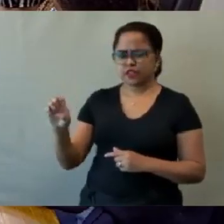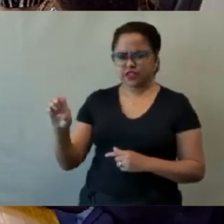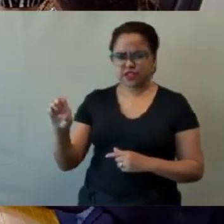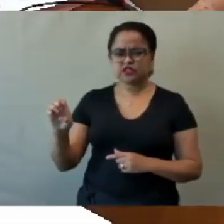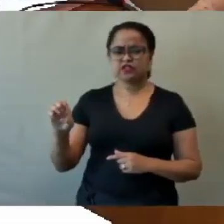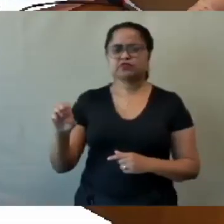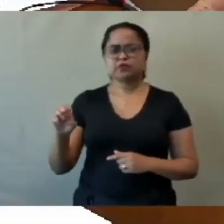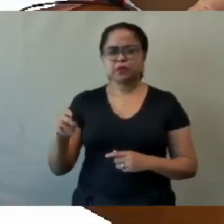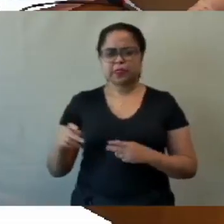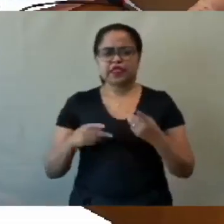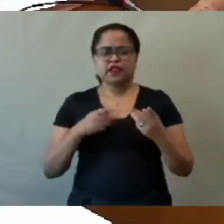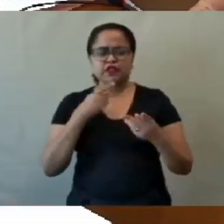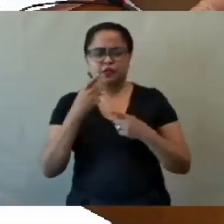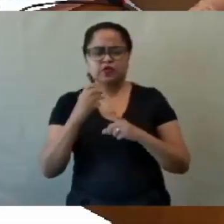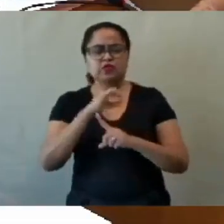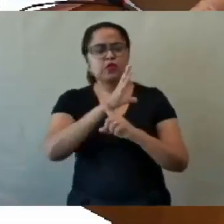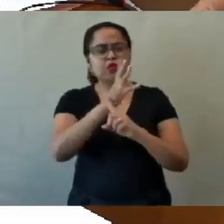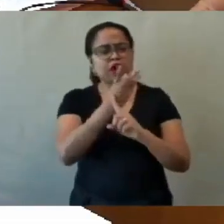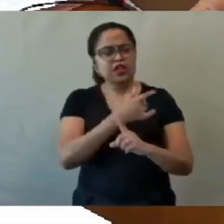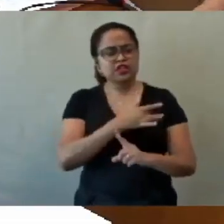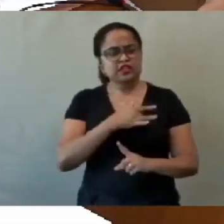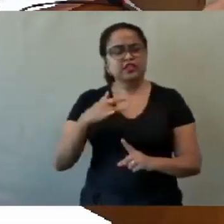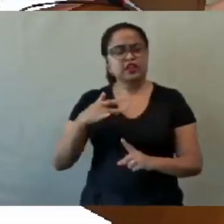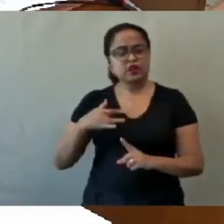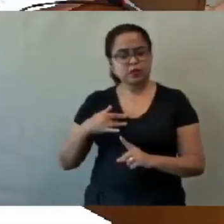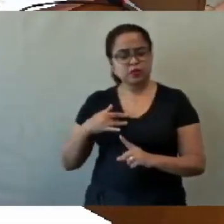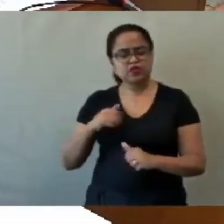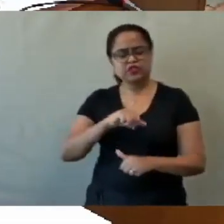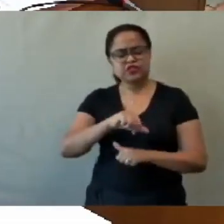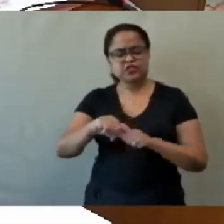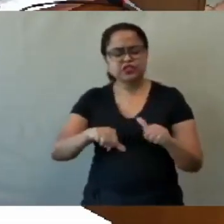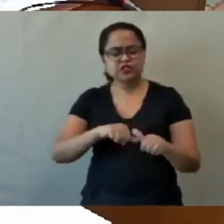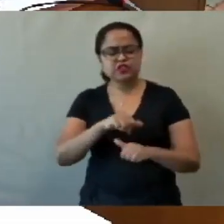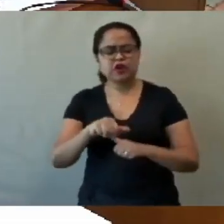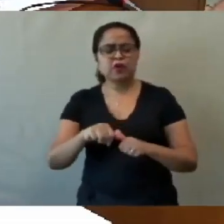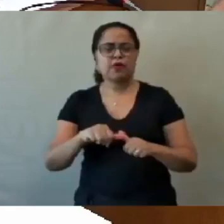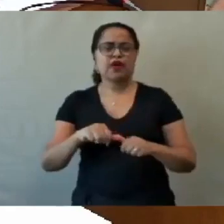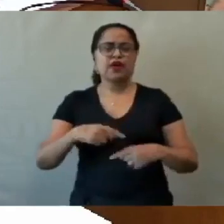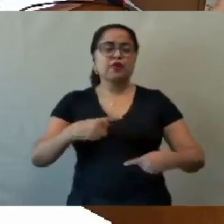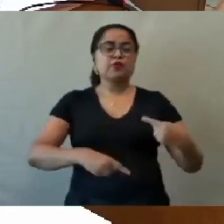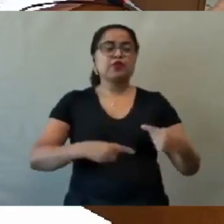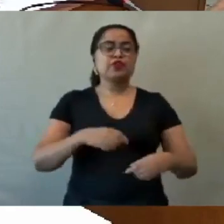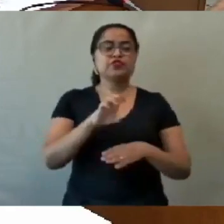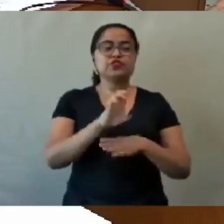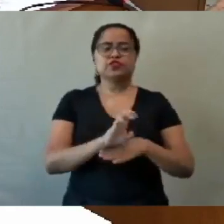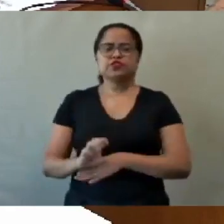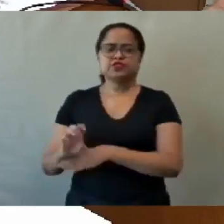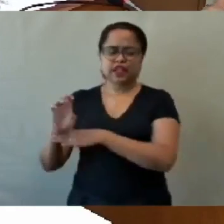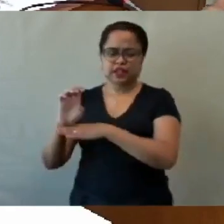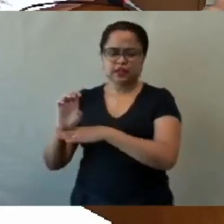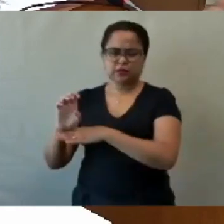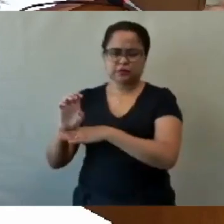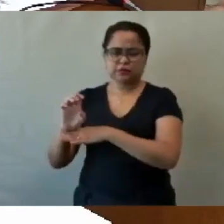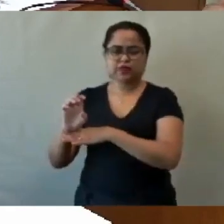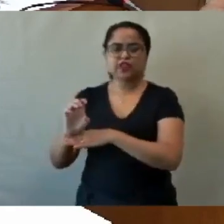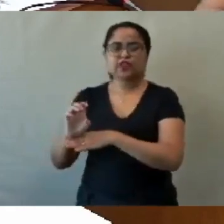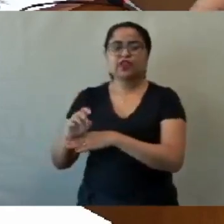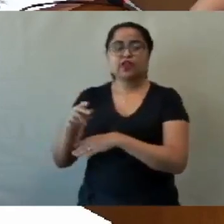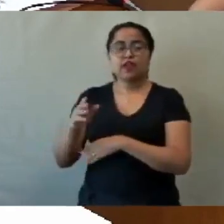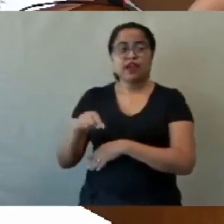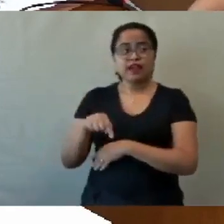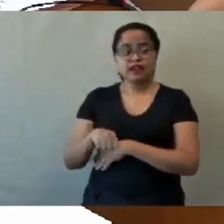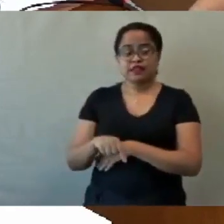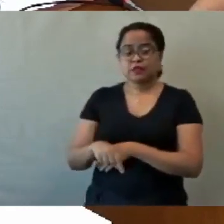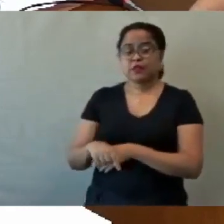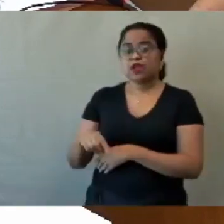referiu ao arte da saúde, a necessidade de se transformar em política de Estado, aqui também o PNE, né,